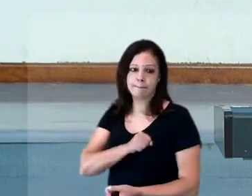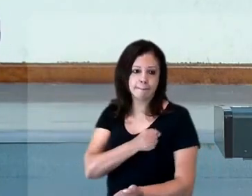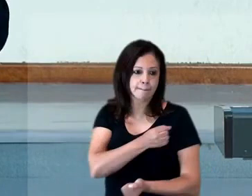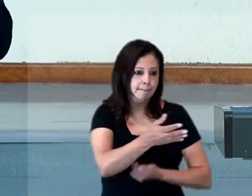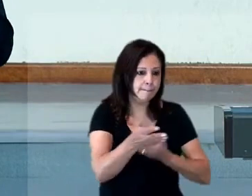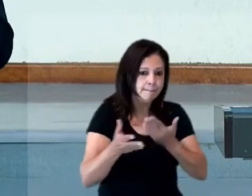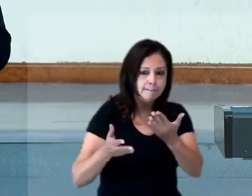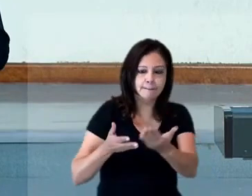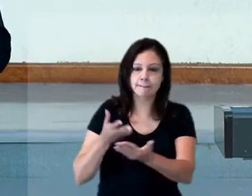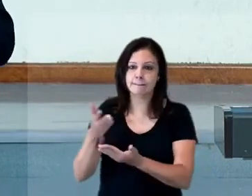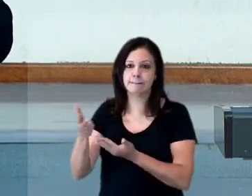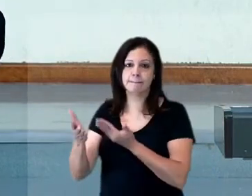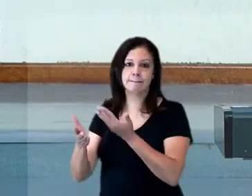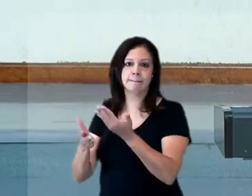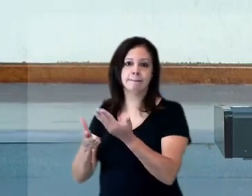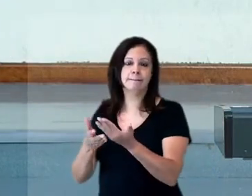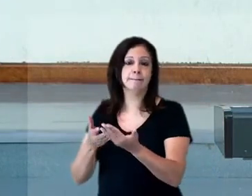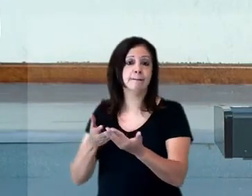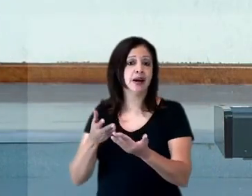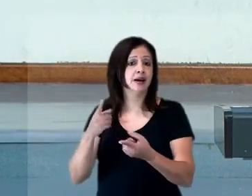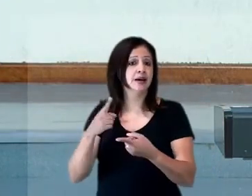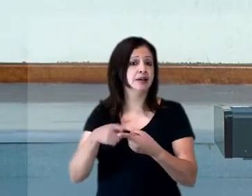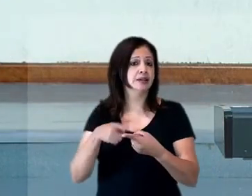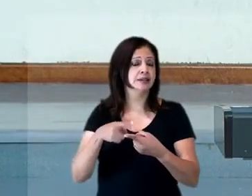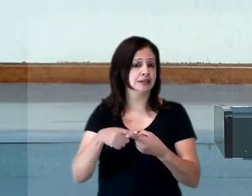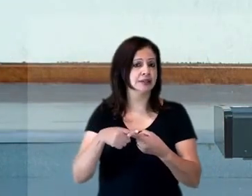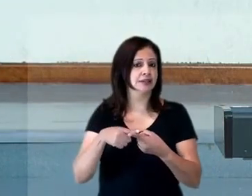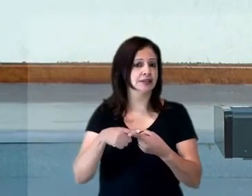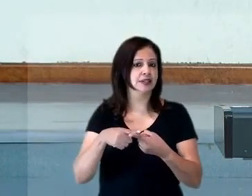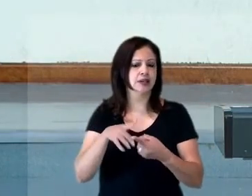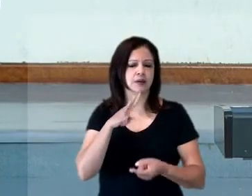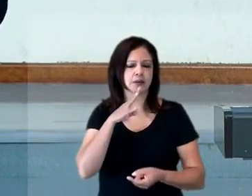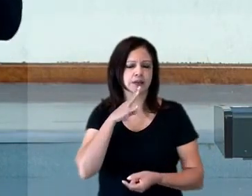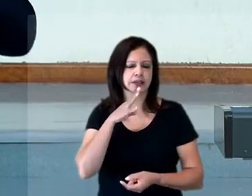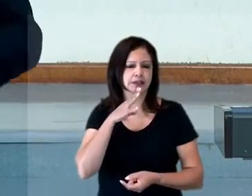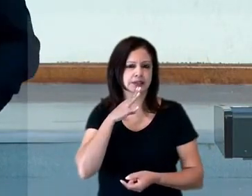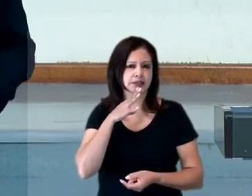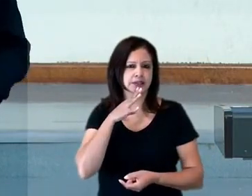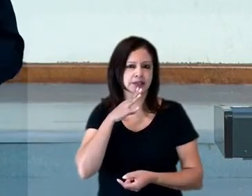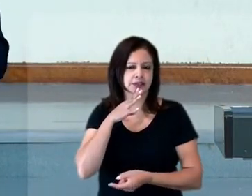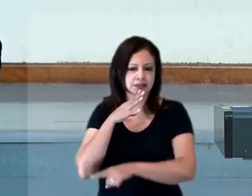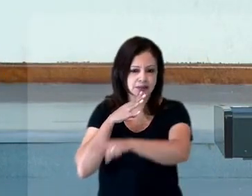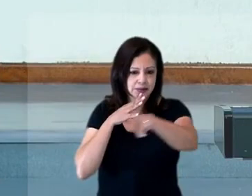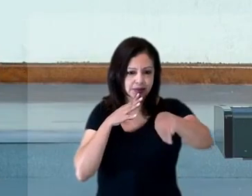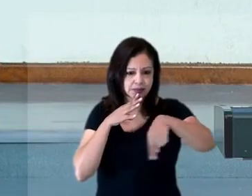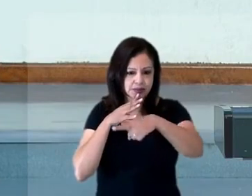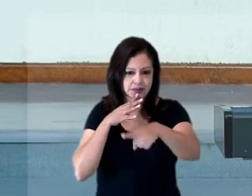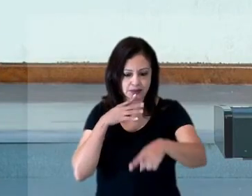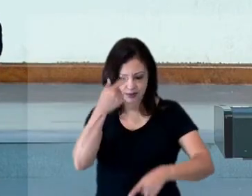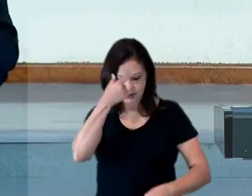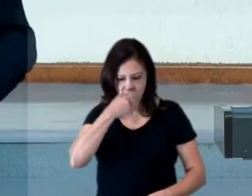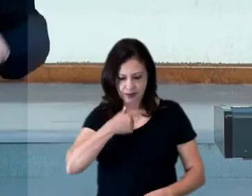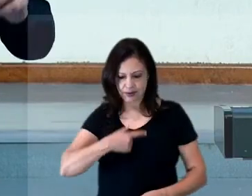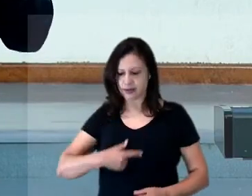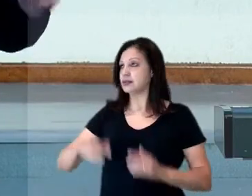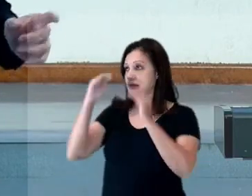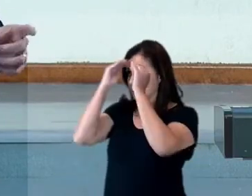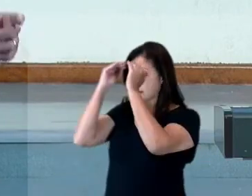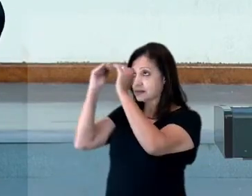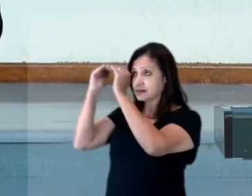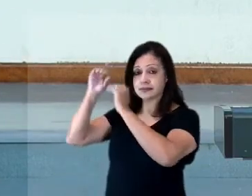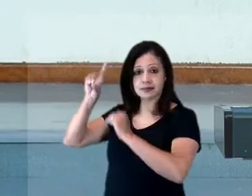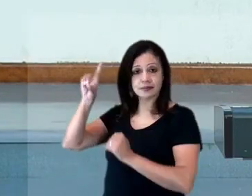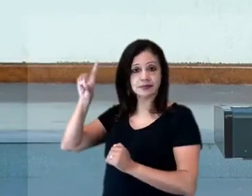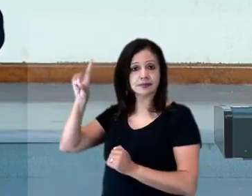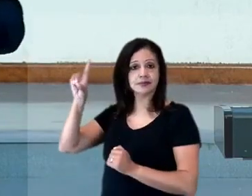porque nisto conhecerão todos que sois meus discípulos, diz outra versão. Jesus se fez homem